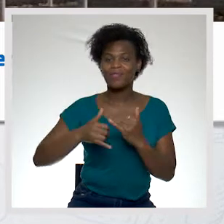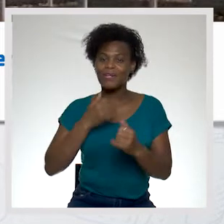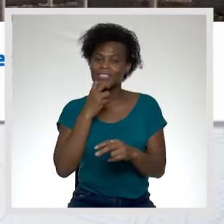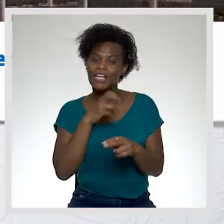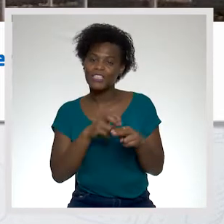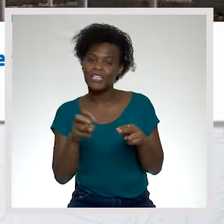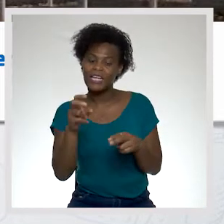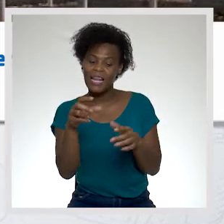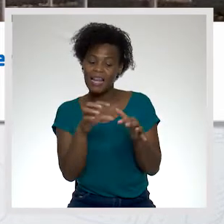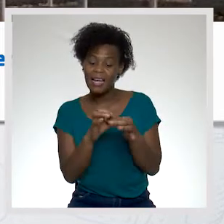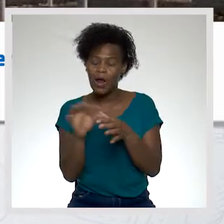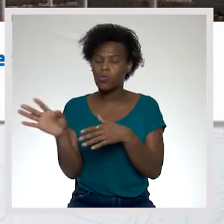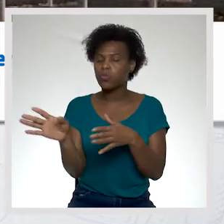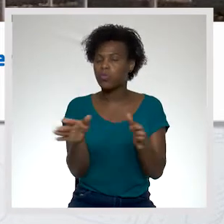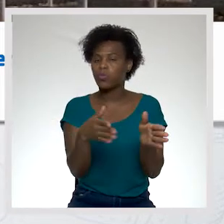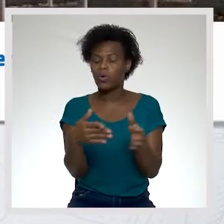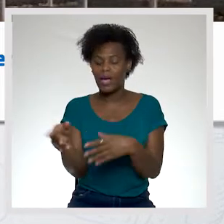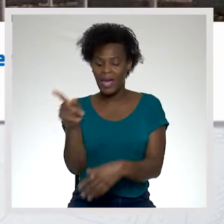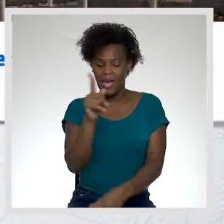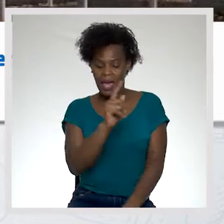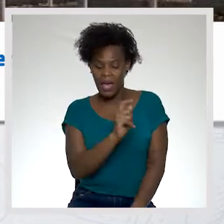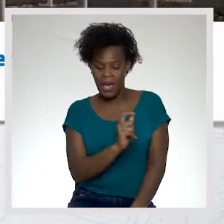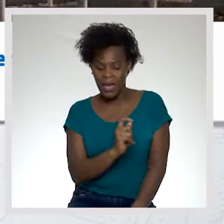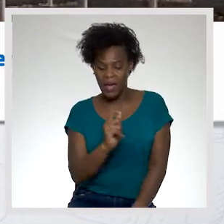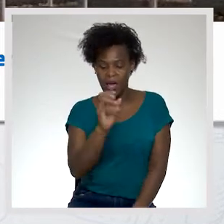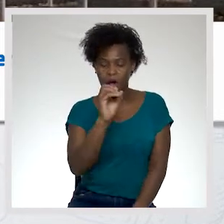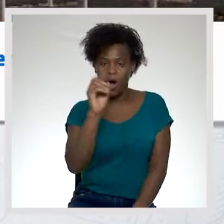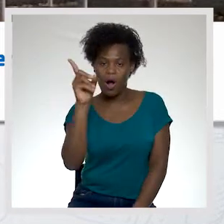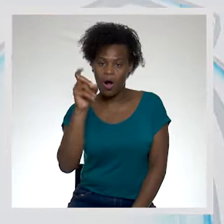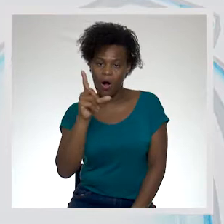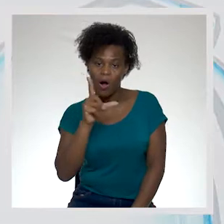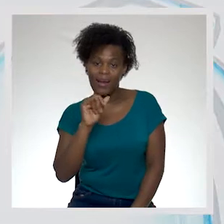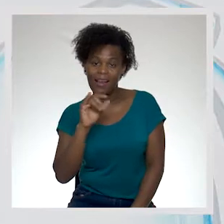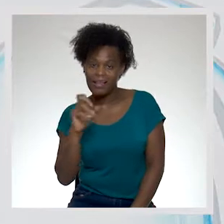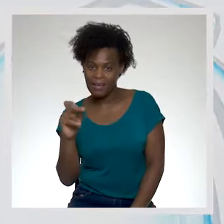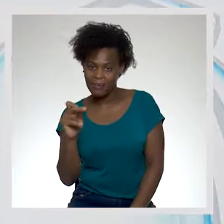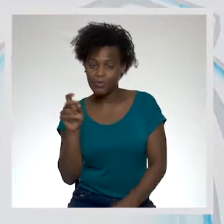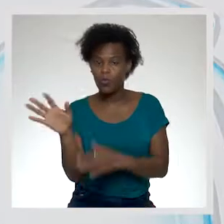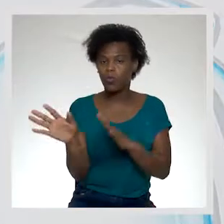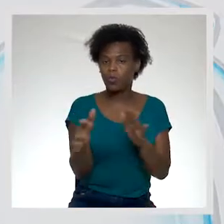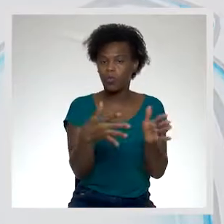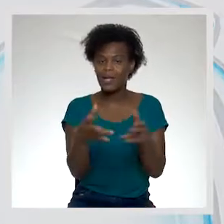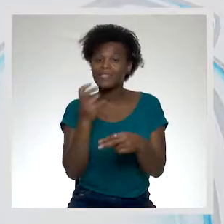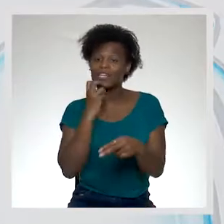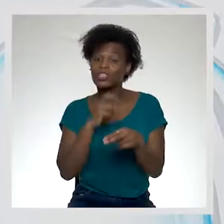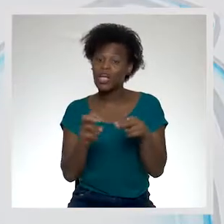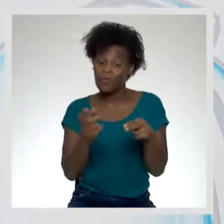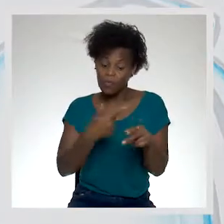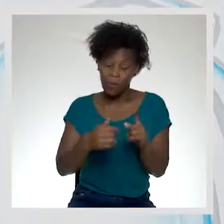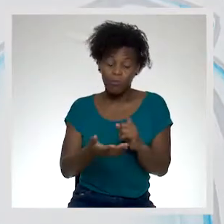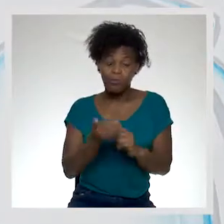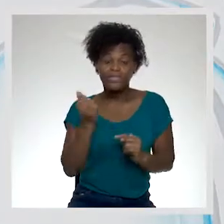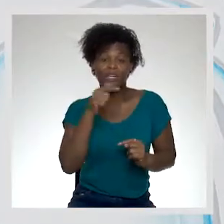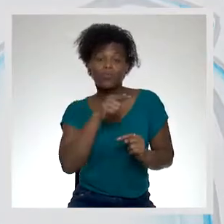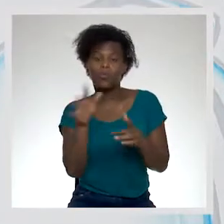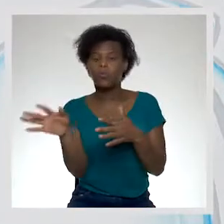Energia eólica. São geralmente energias que nós obtivemos ou então que nós o conseguimos